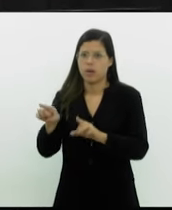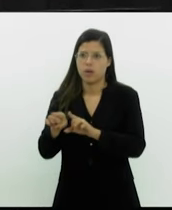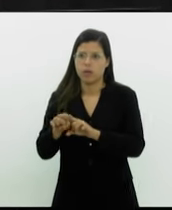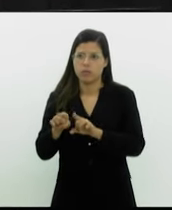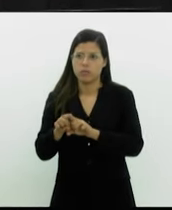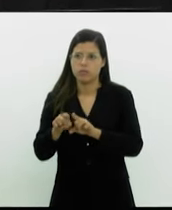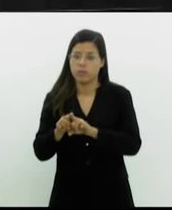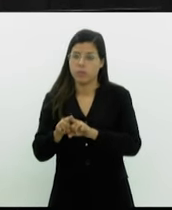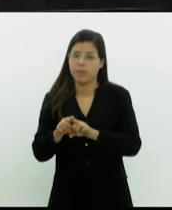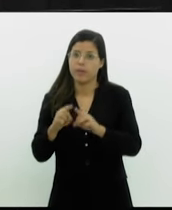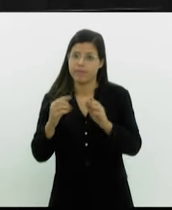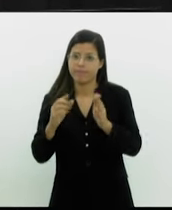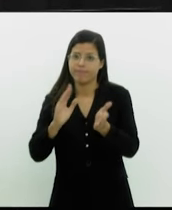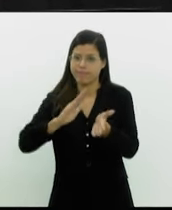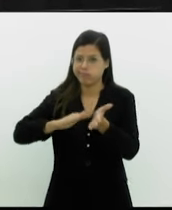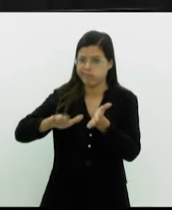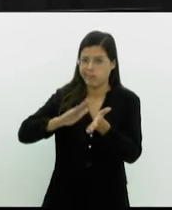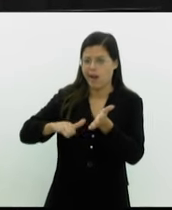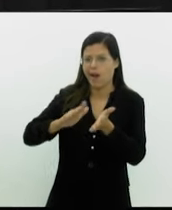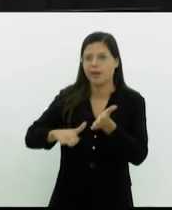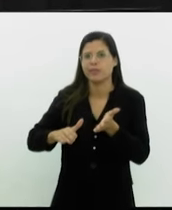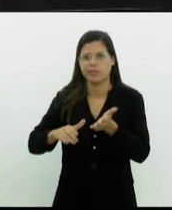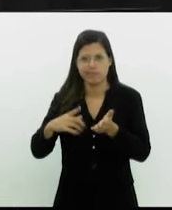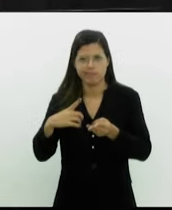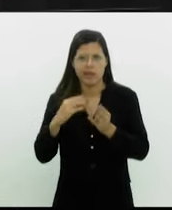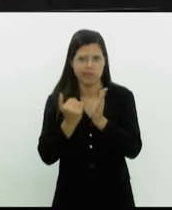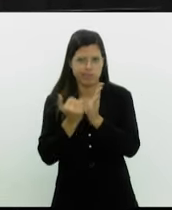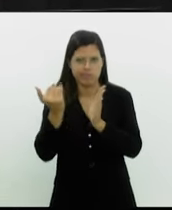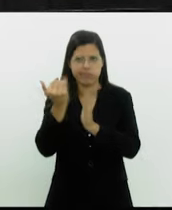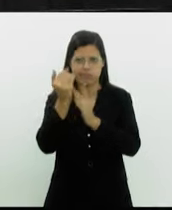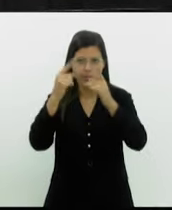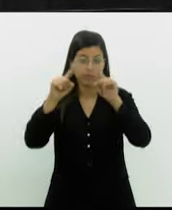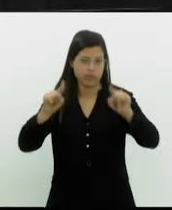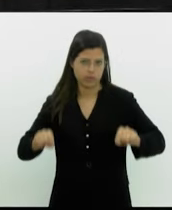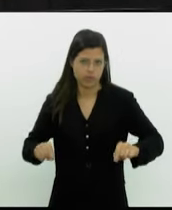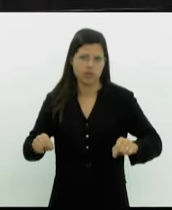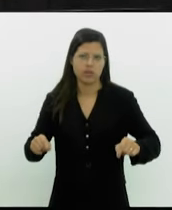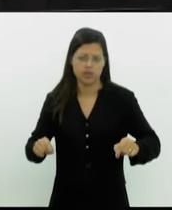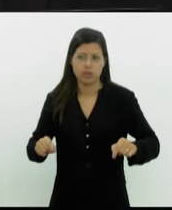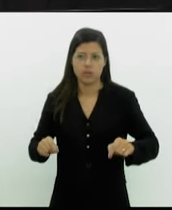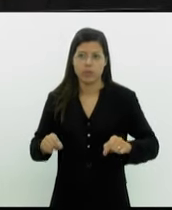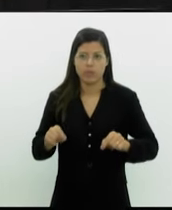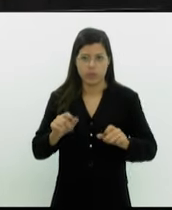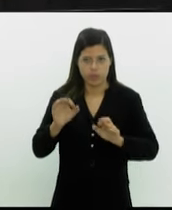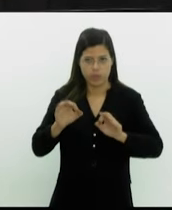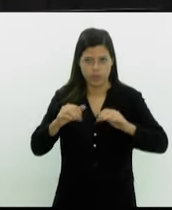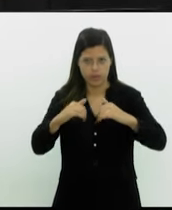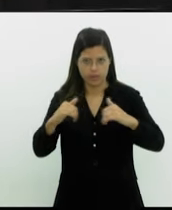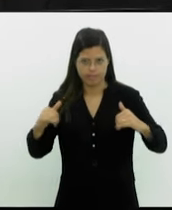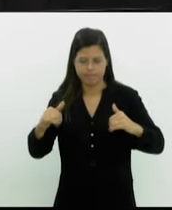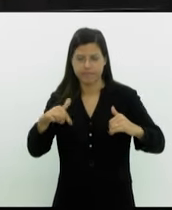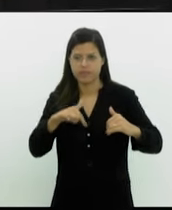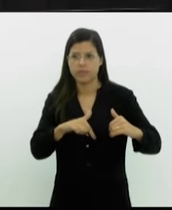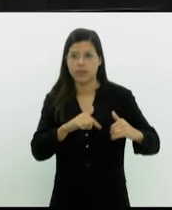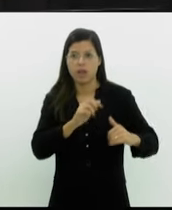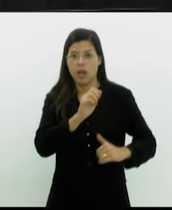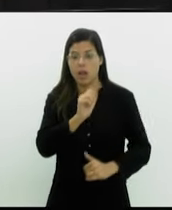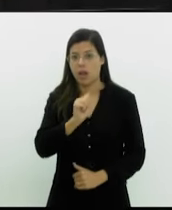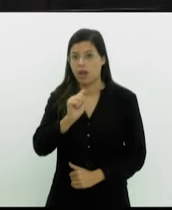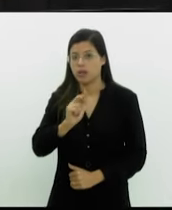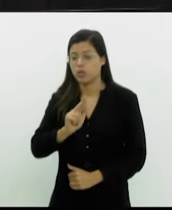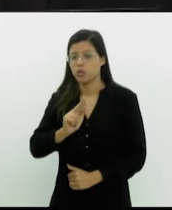com o pessoal. Vou dividir em duas partes. Não diz a AGU que a